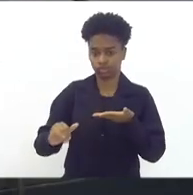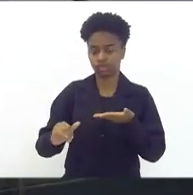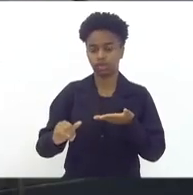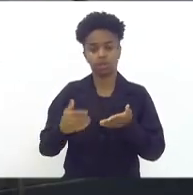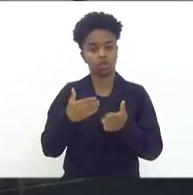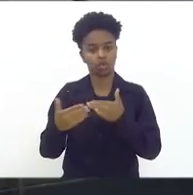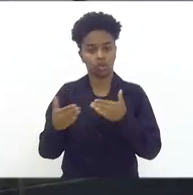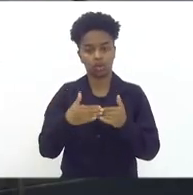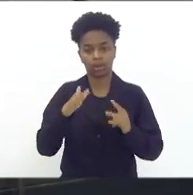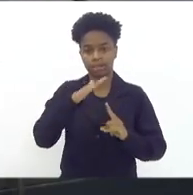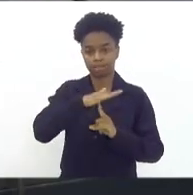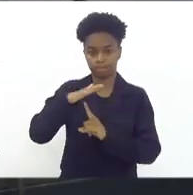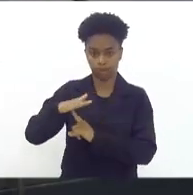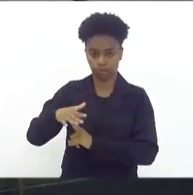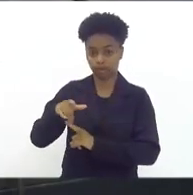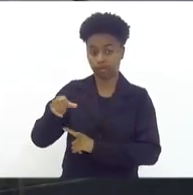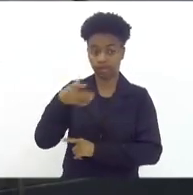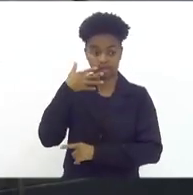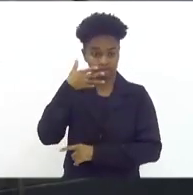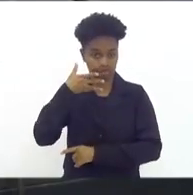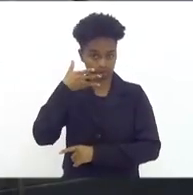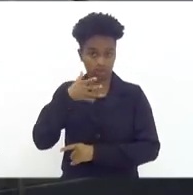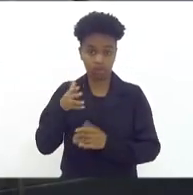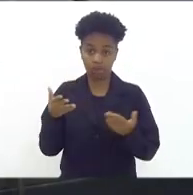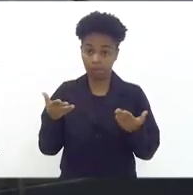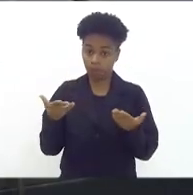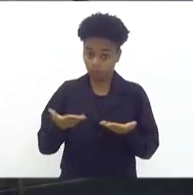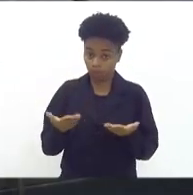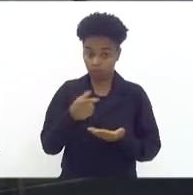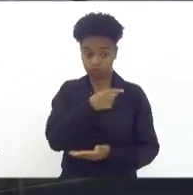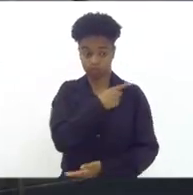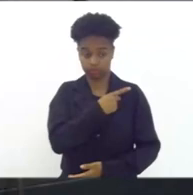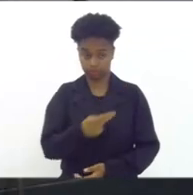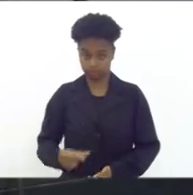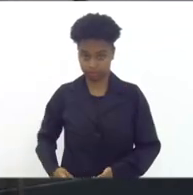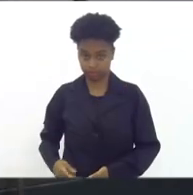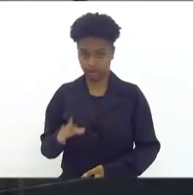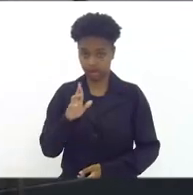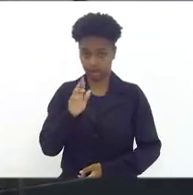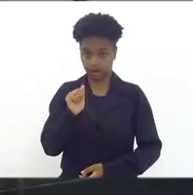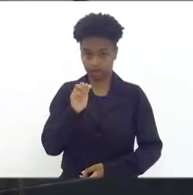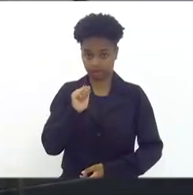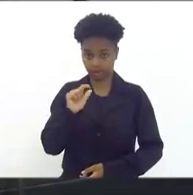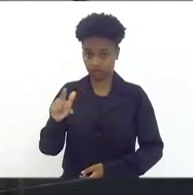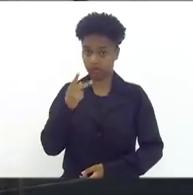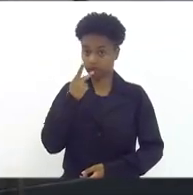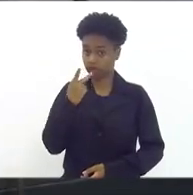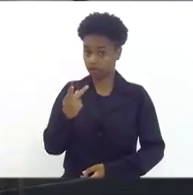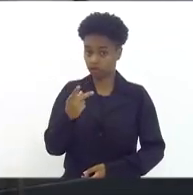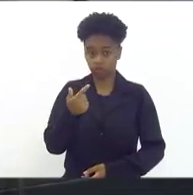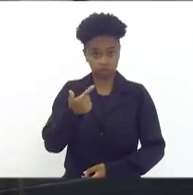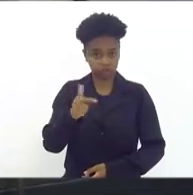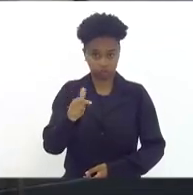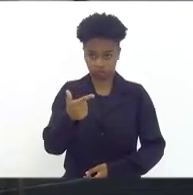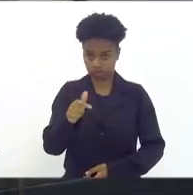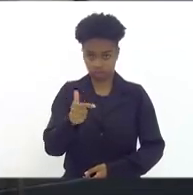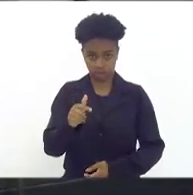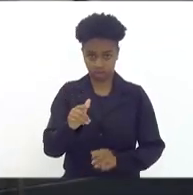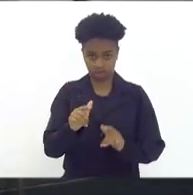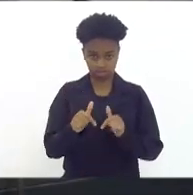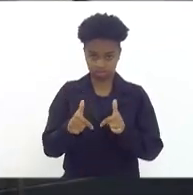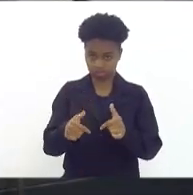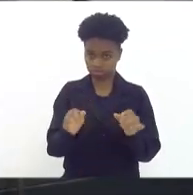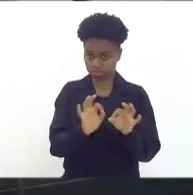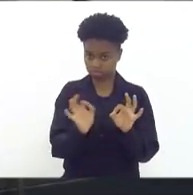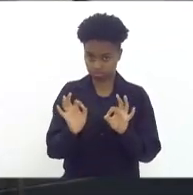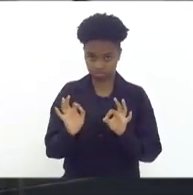ela falou aqui hoje Presidente Rafael falou que não existe essa interferência